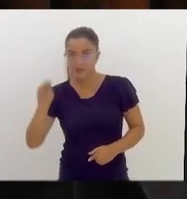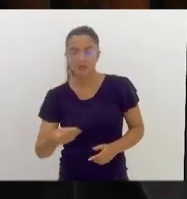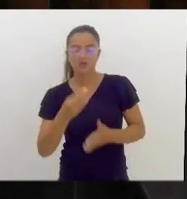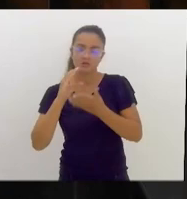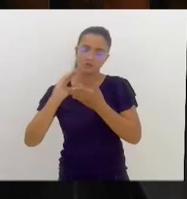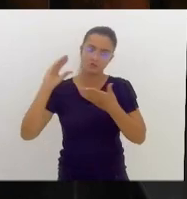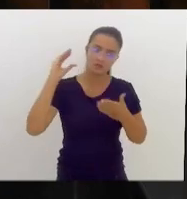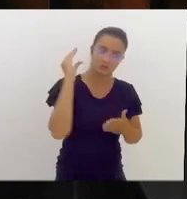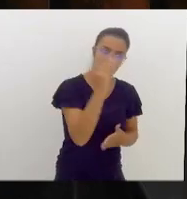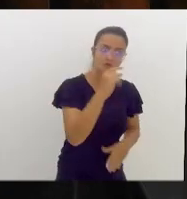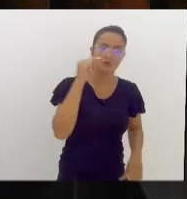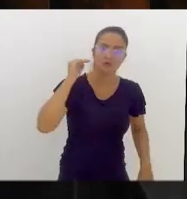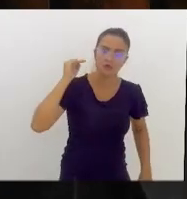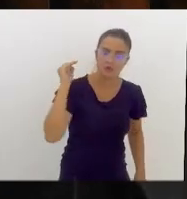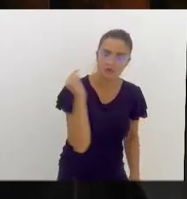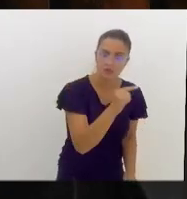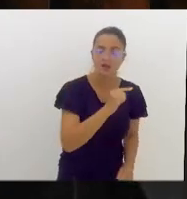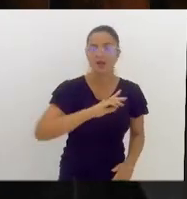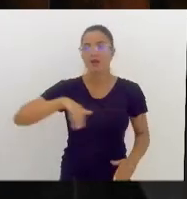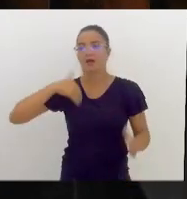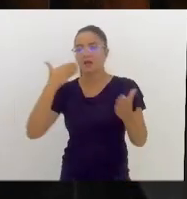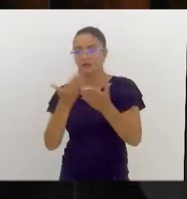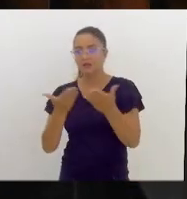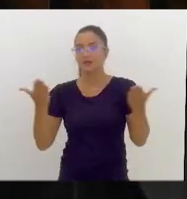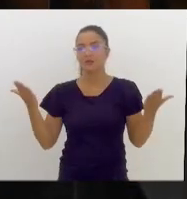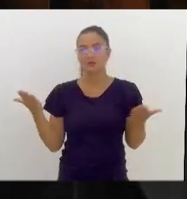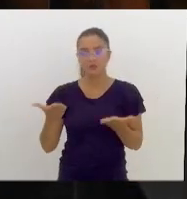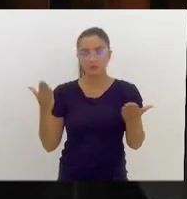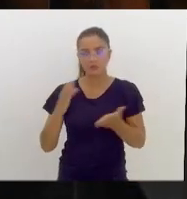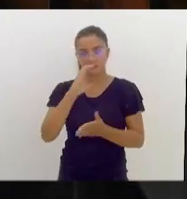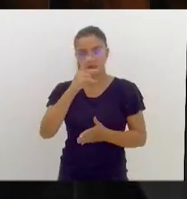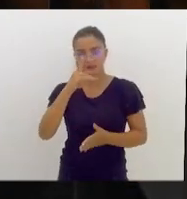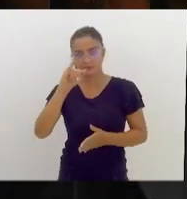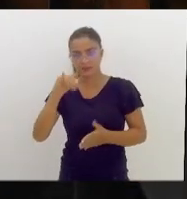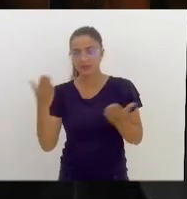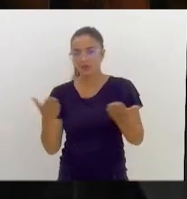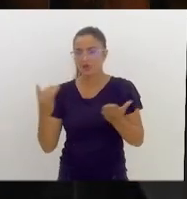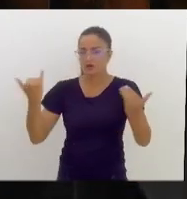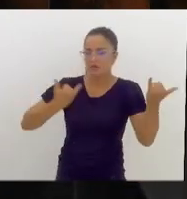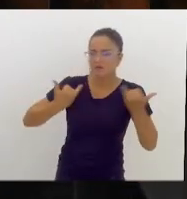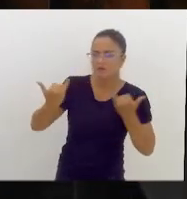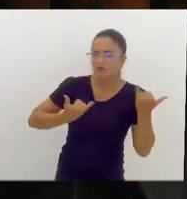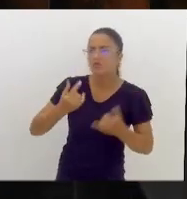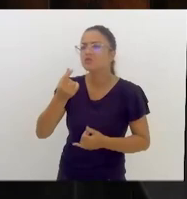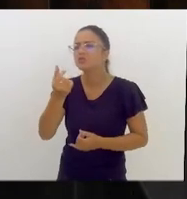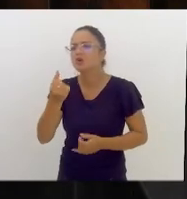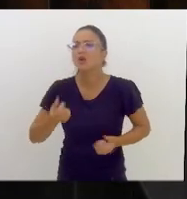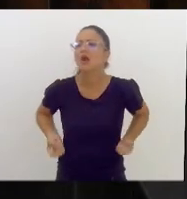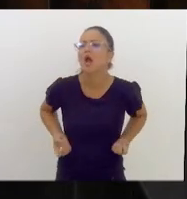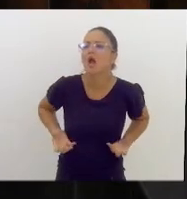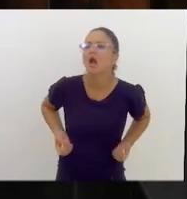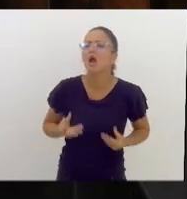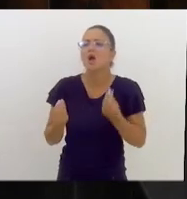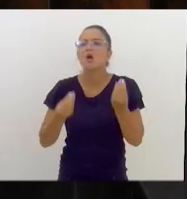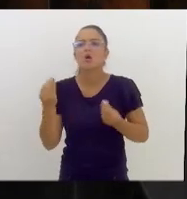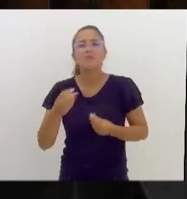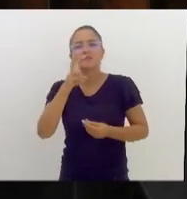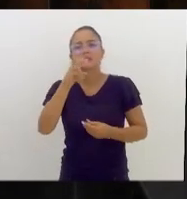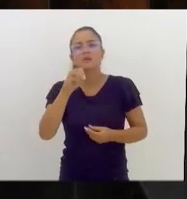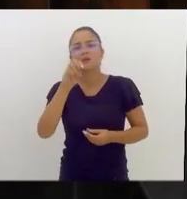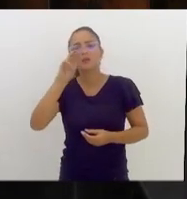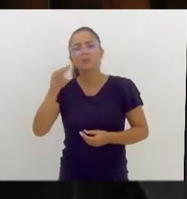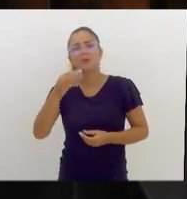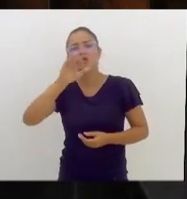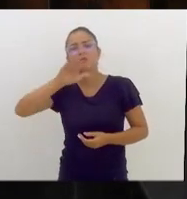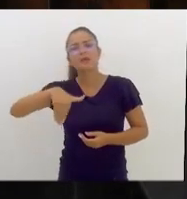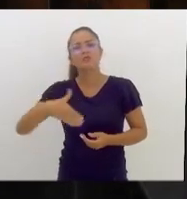o presente momento, segundo as informações que chegaram pós-CPI, só houve a execução até agora de menos de 50 milhões de reais.